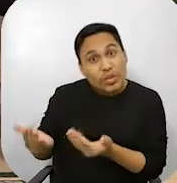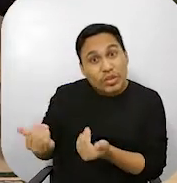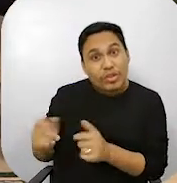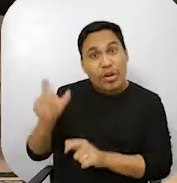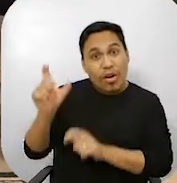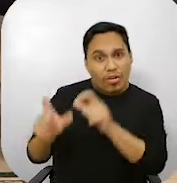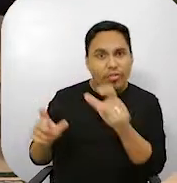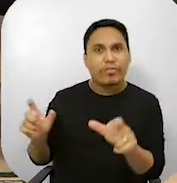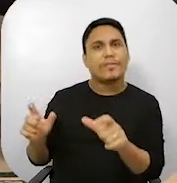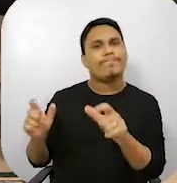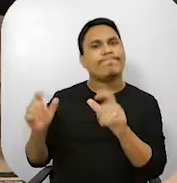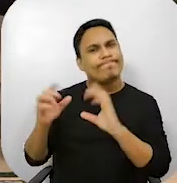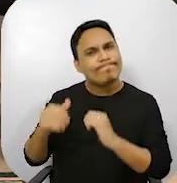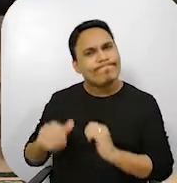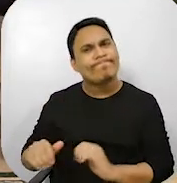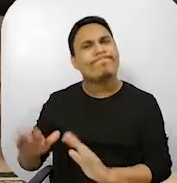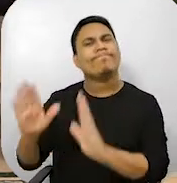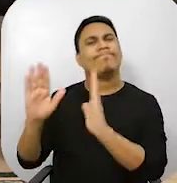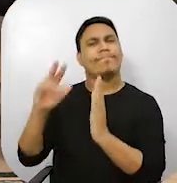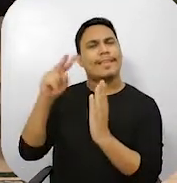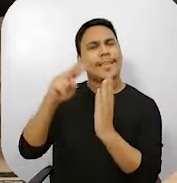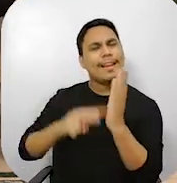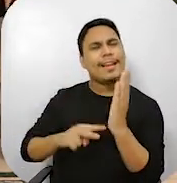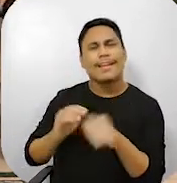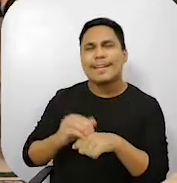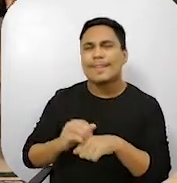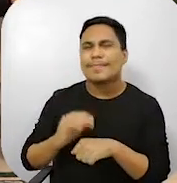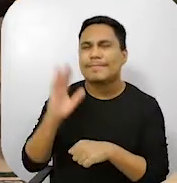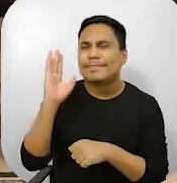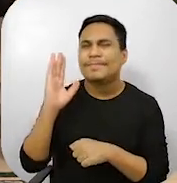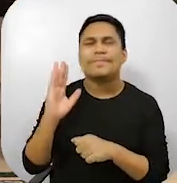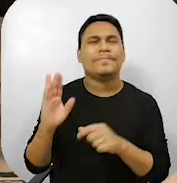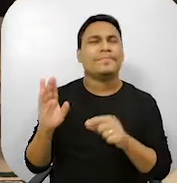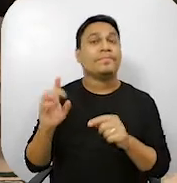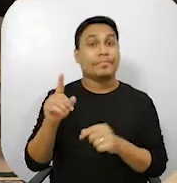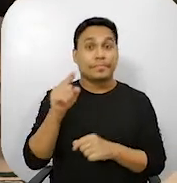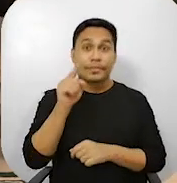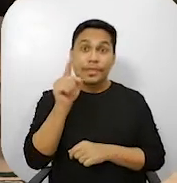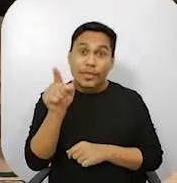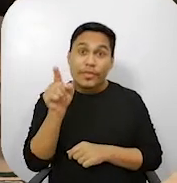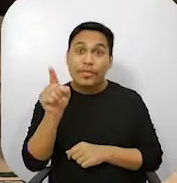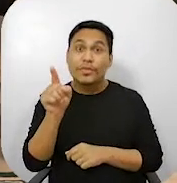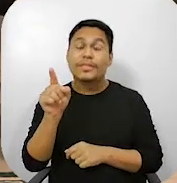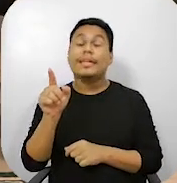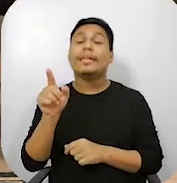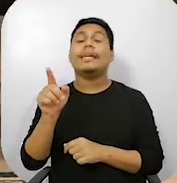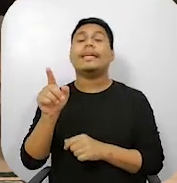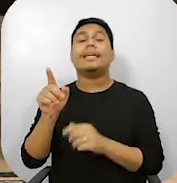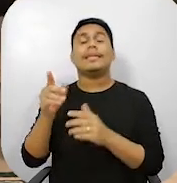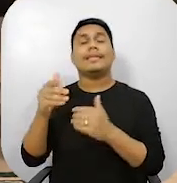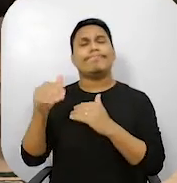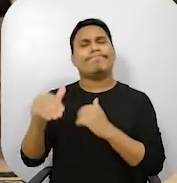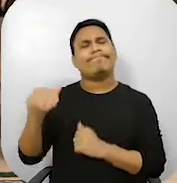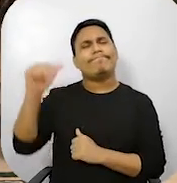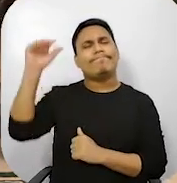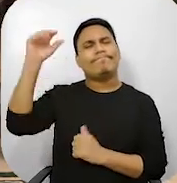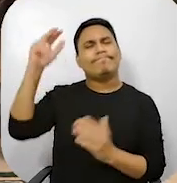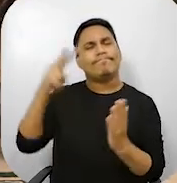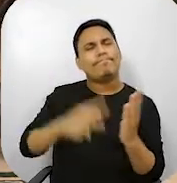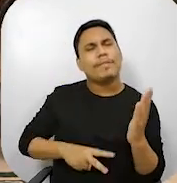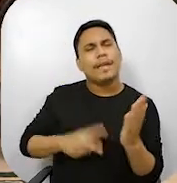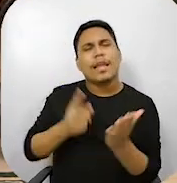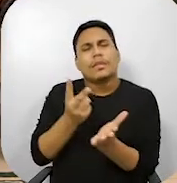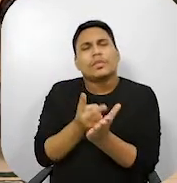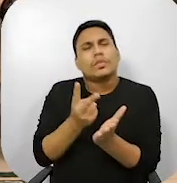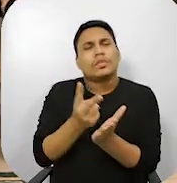consumirem mais livros né a ler mas e você que cresceu nesse universo né tentei você cresceu